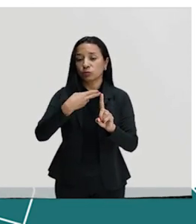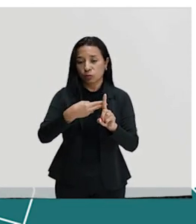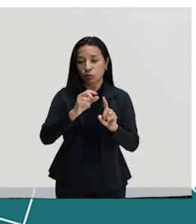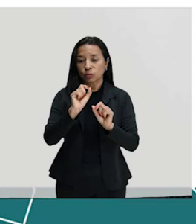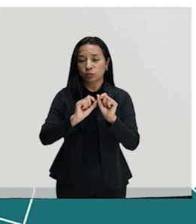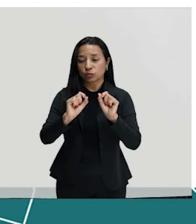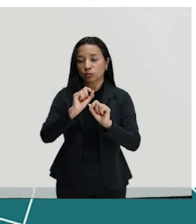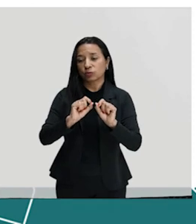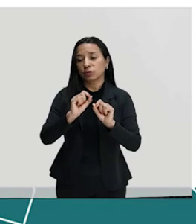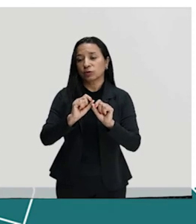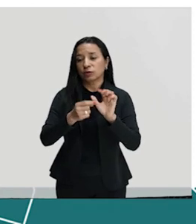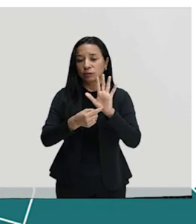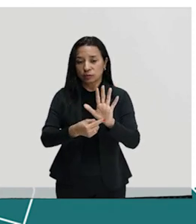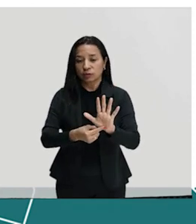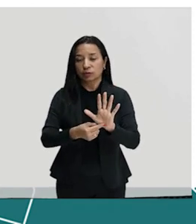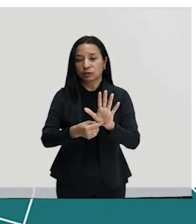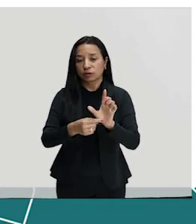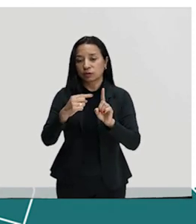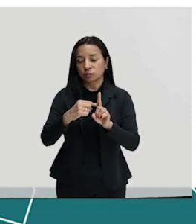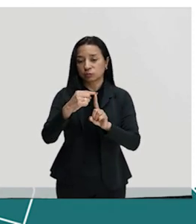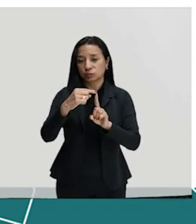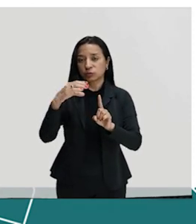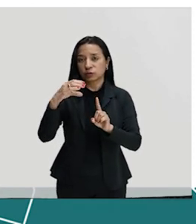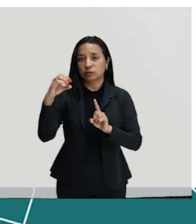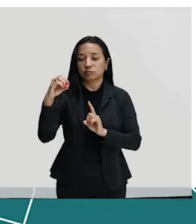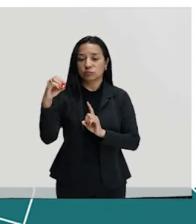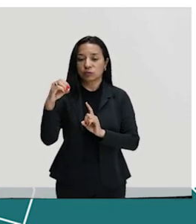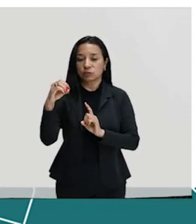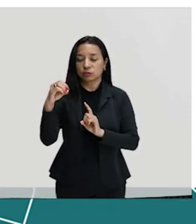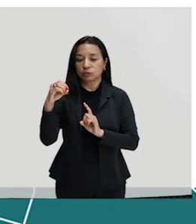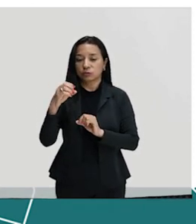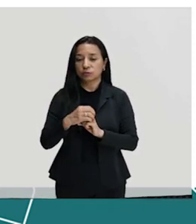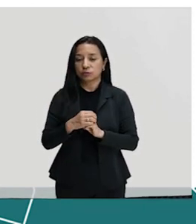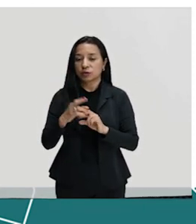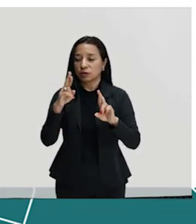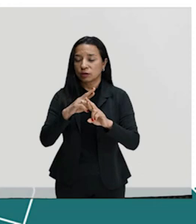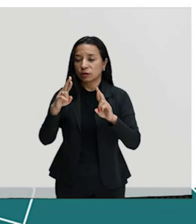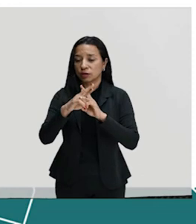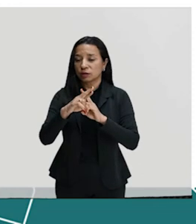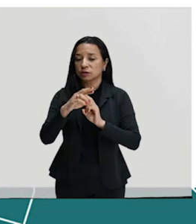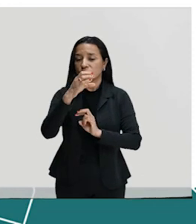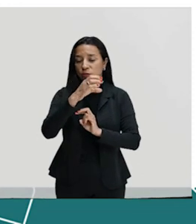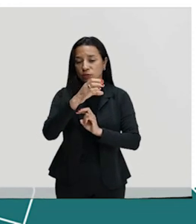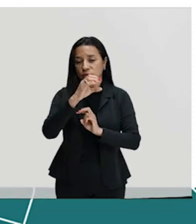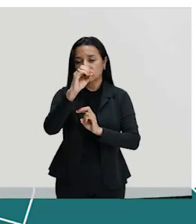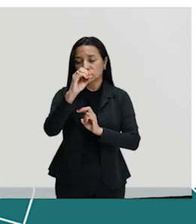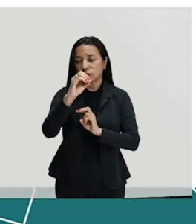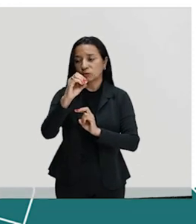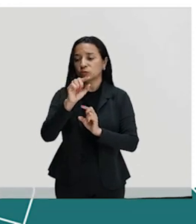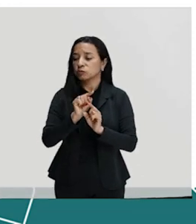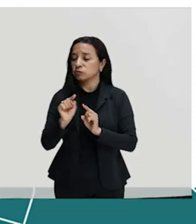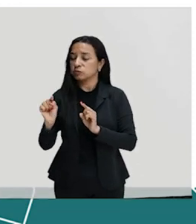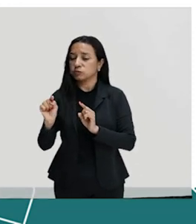ok então nós estamos falando uma relação entre a escala cels e faren que é uma relação de